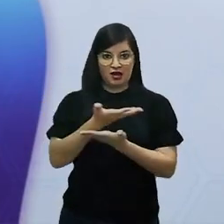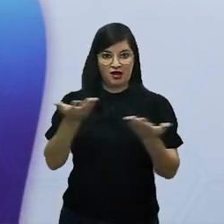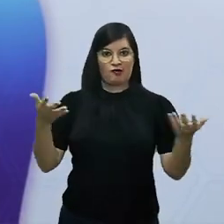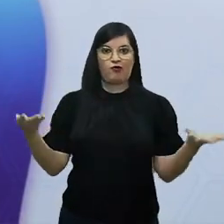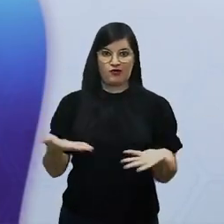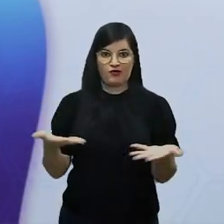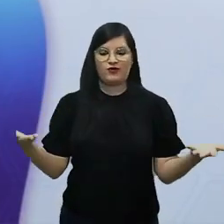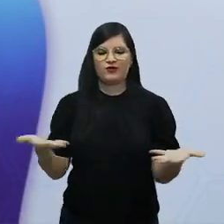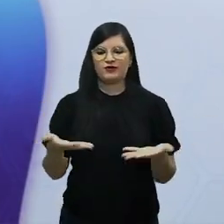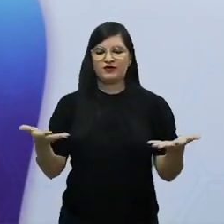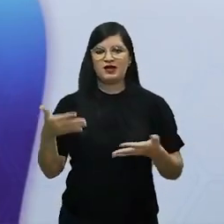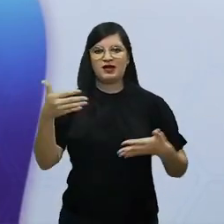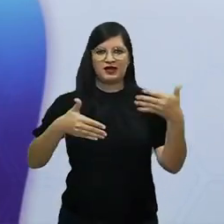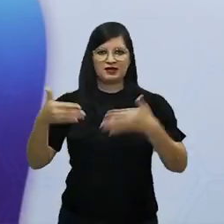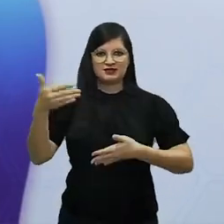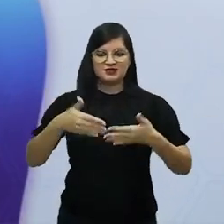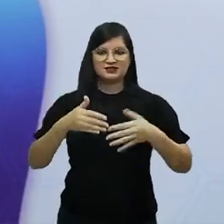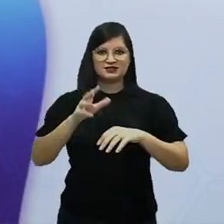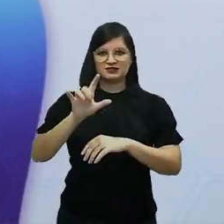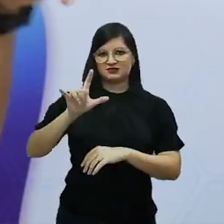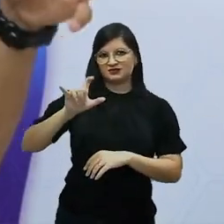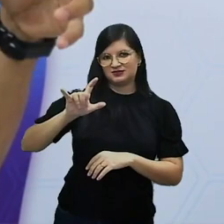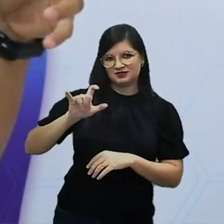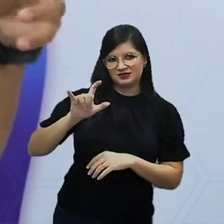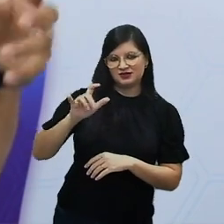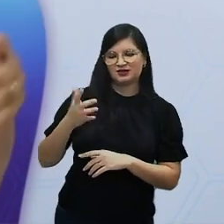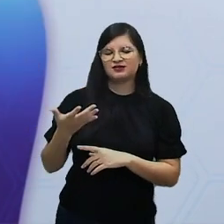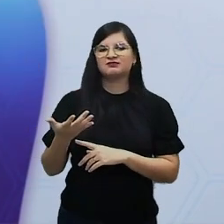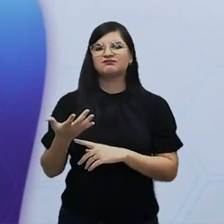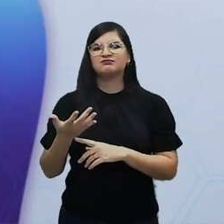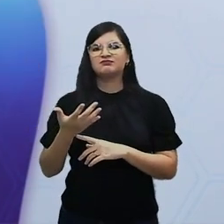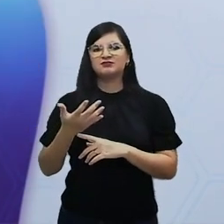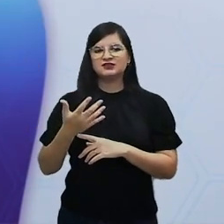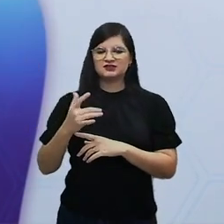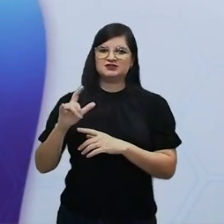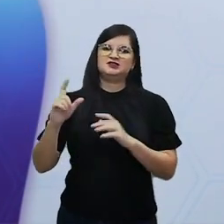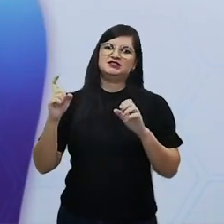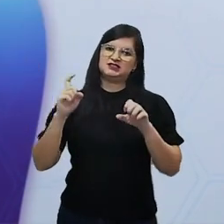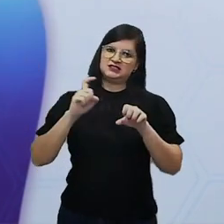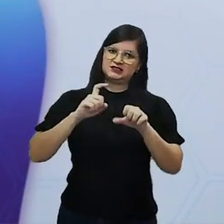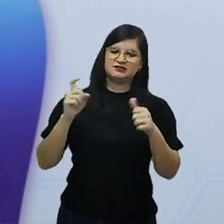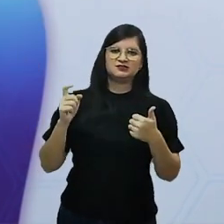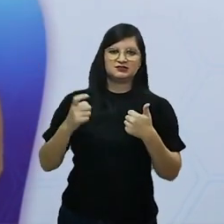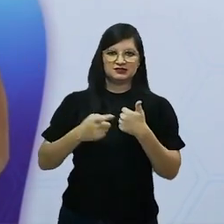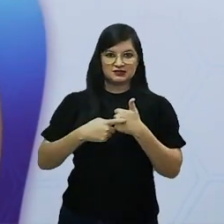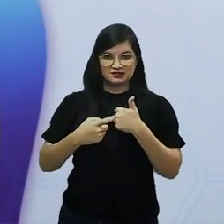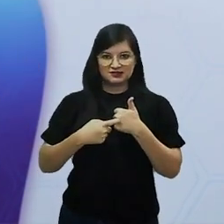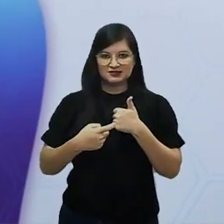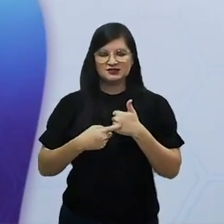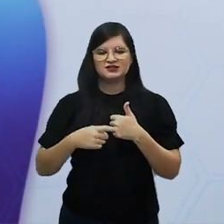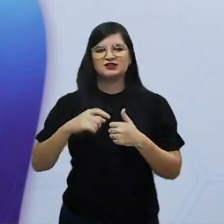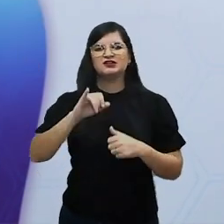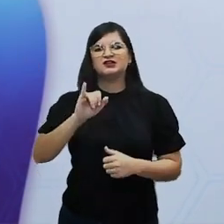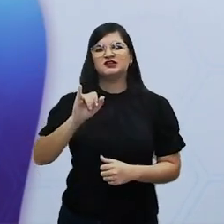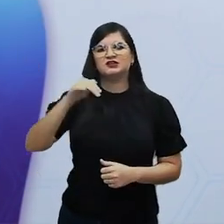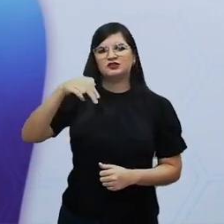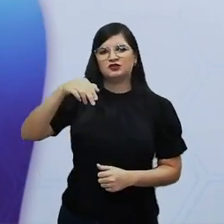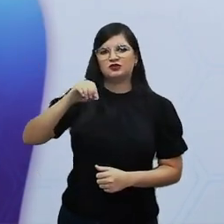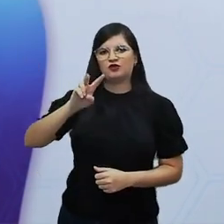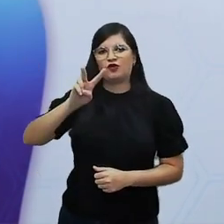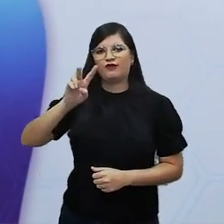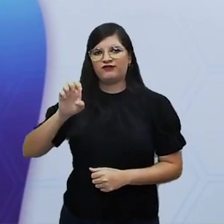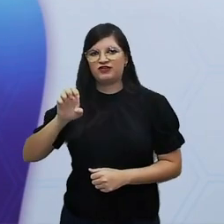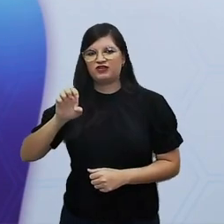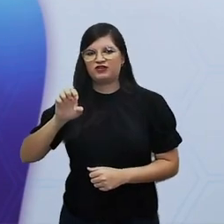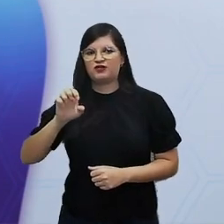vocês agora, acesse agora seu Instagram e me siga. O meu Instagram é Inove com Guilherme, ou